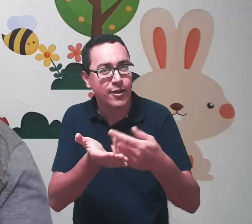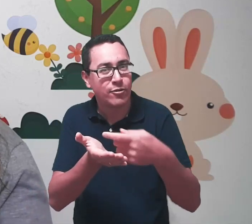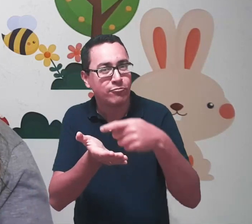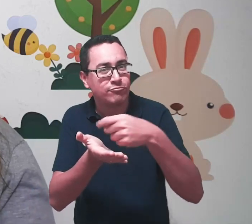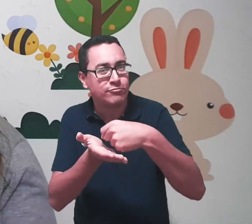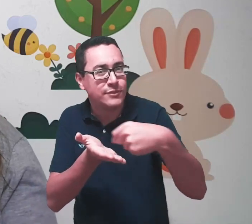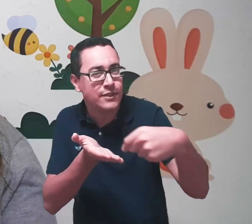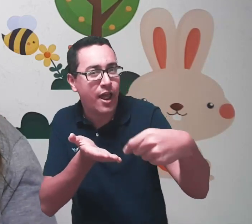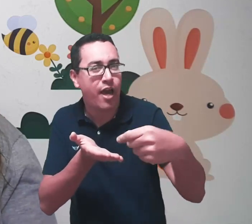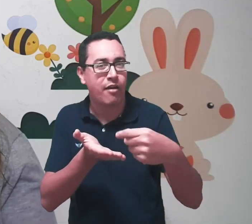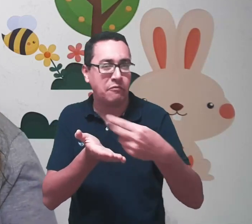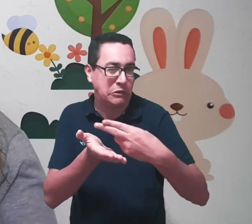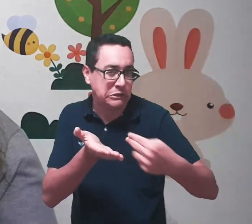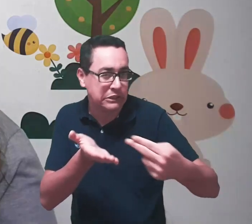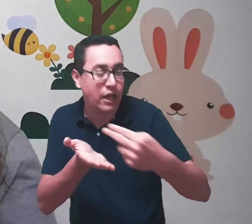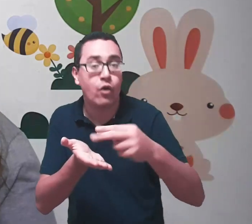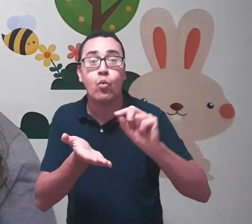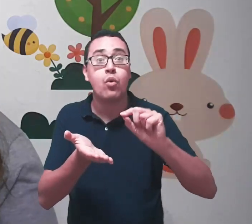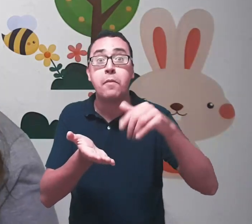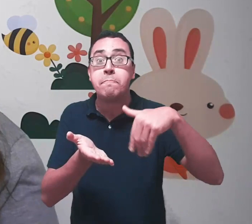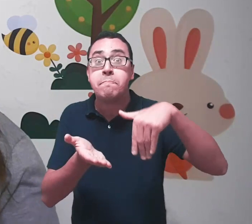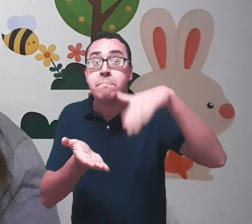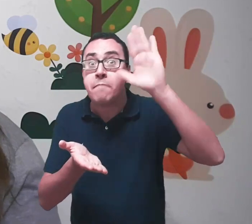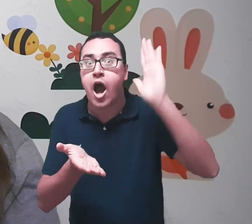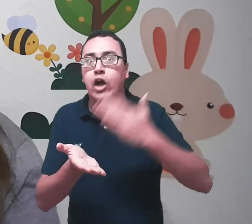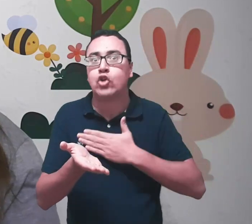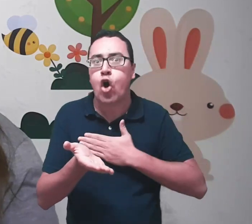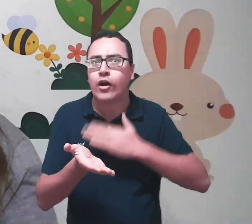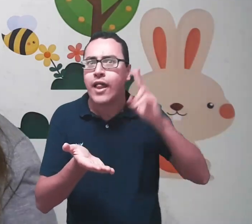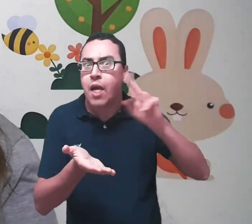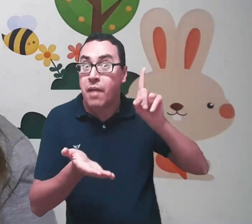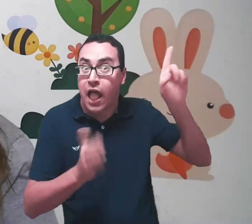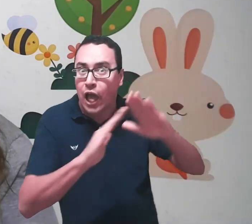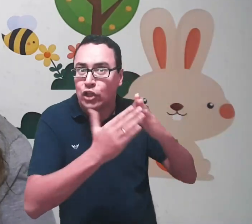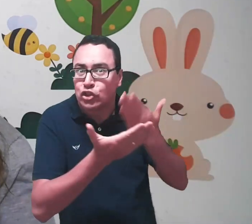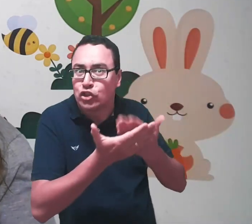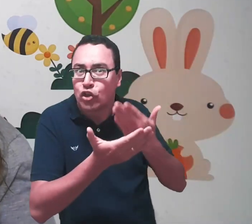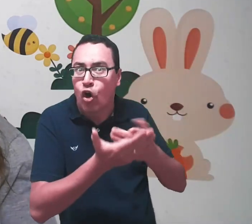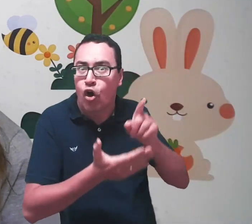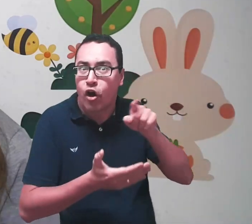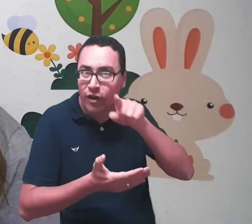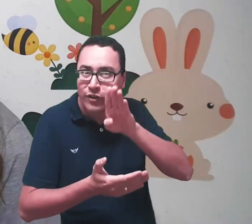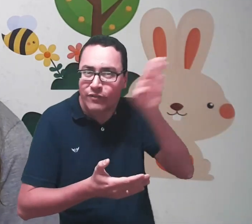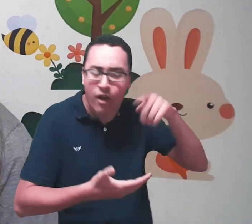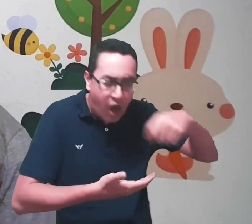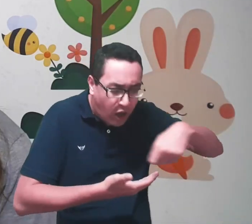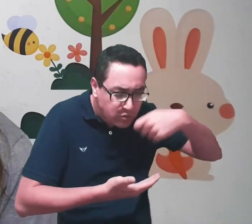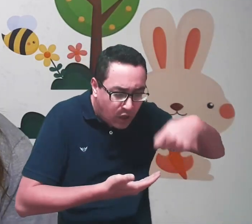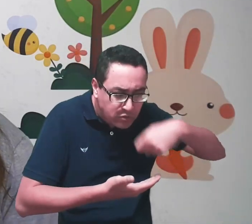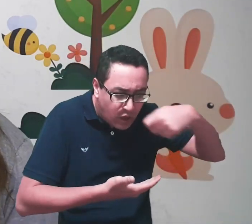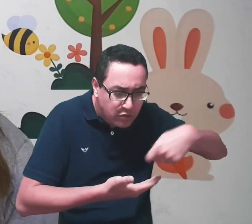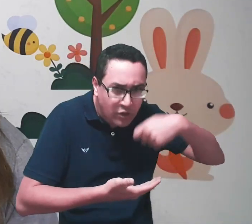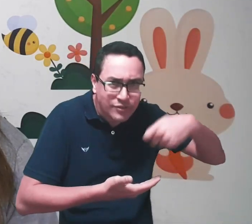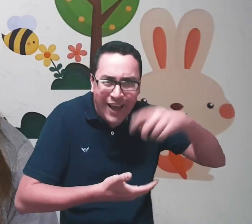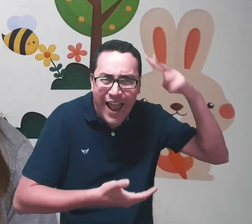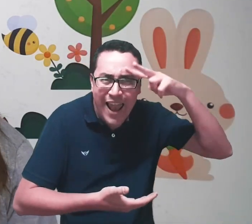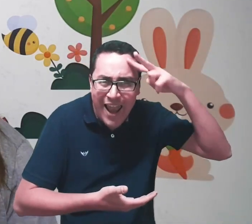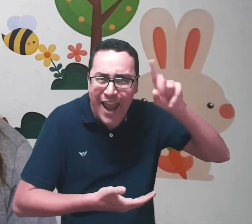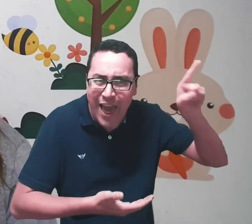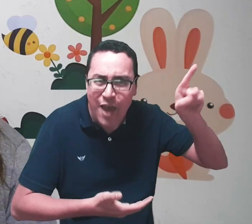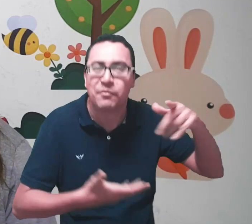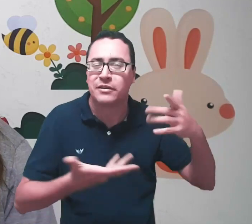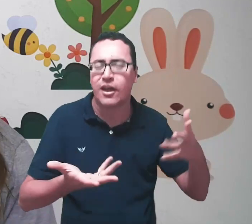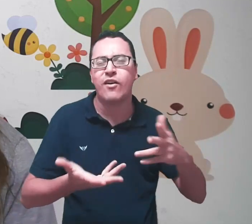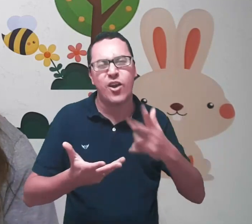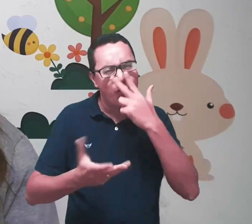caderno aquilo que você mais gostava de comer lá na escola? Eu tenho certeza que você está morrendo